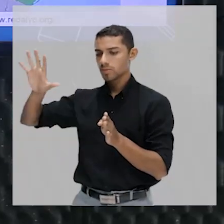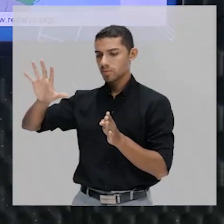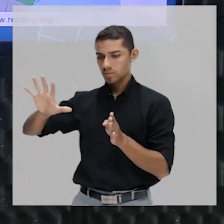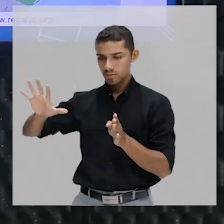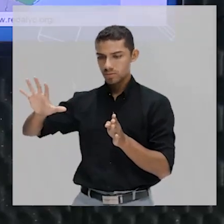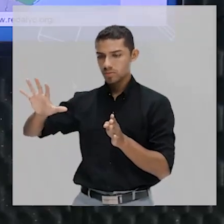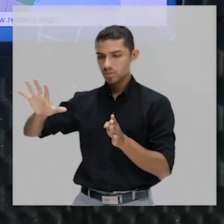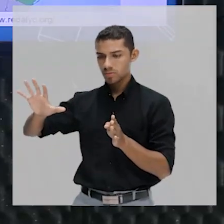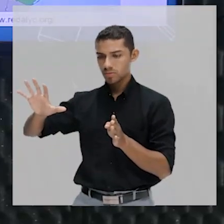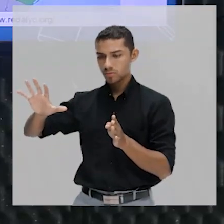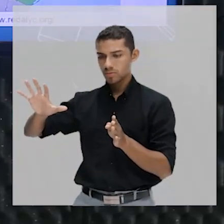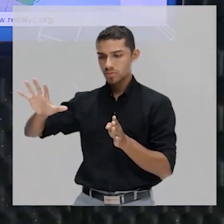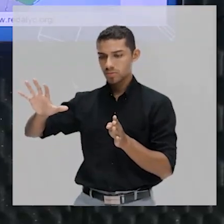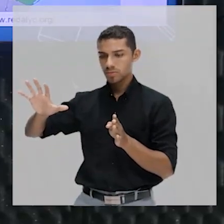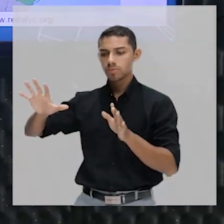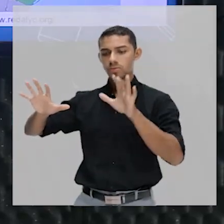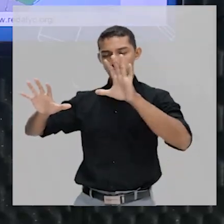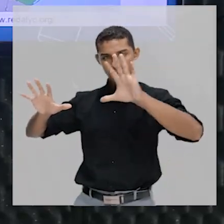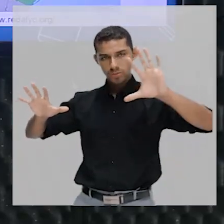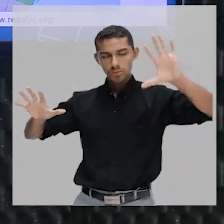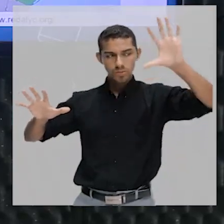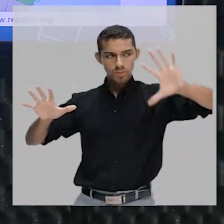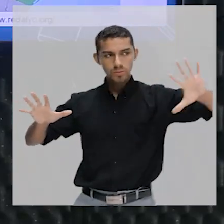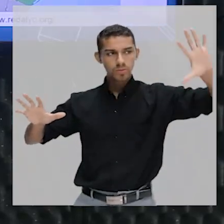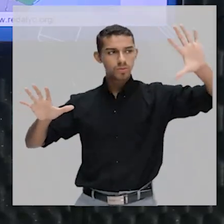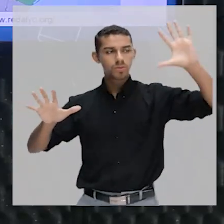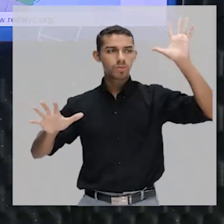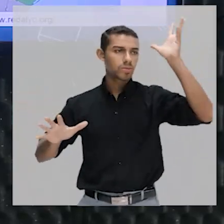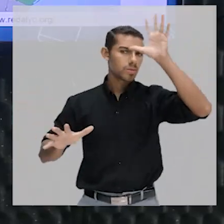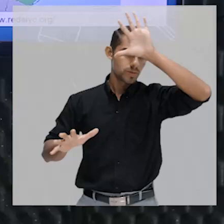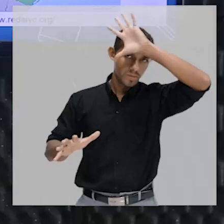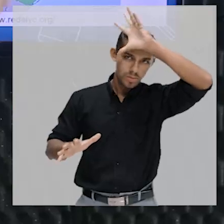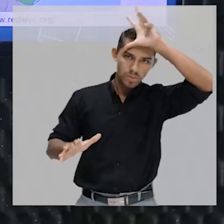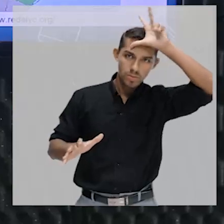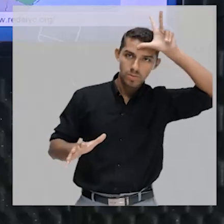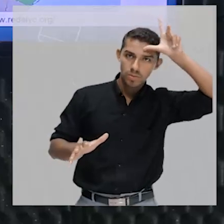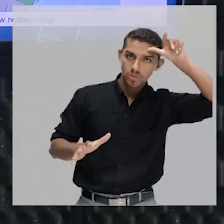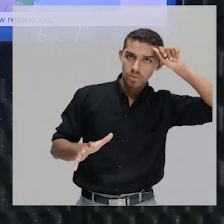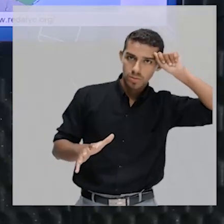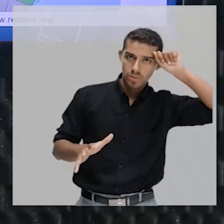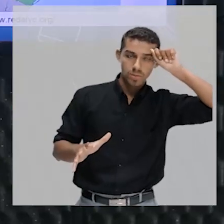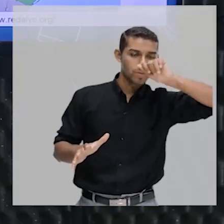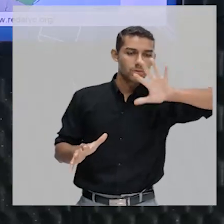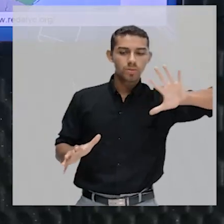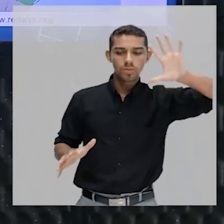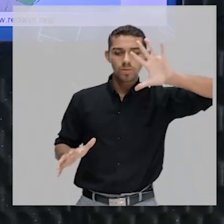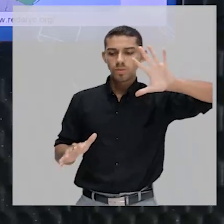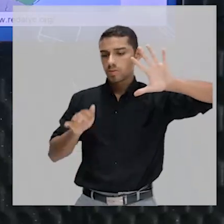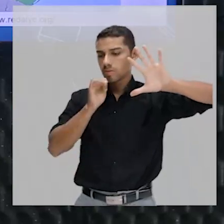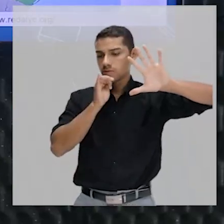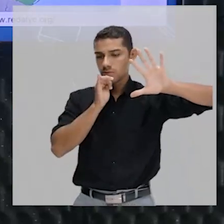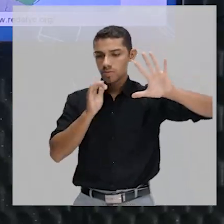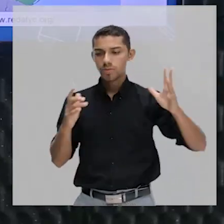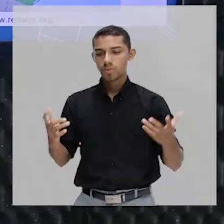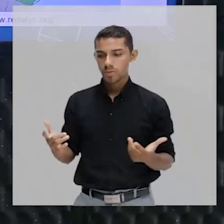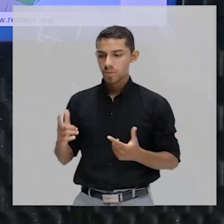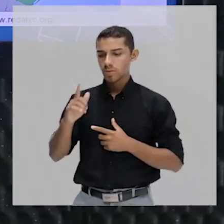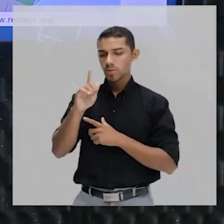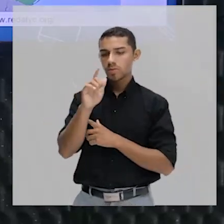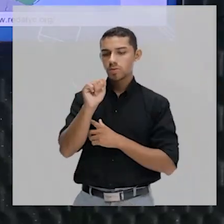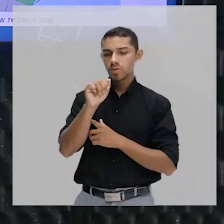estar no eixo da Amazônia, que ele tem características ambientais, por exemplo, ali quem vai para essa região aqui, por exemplo, de Governador Nunes